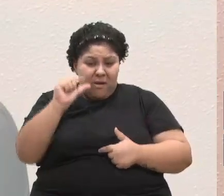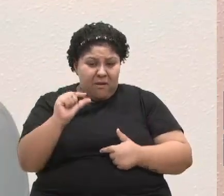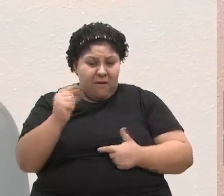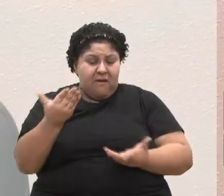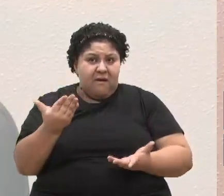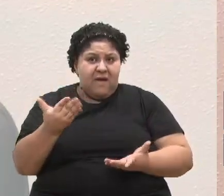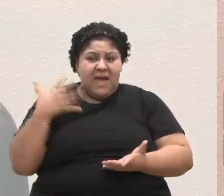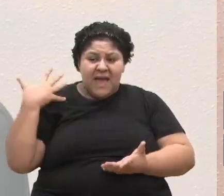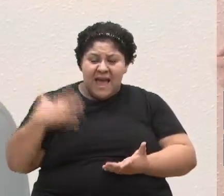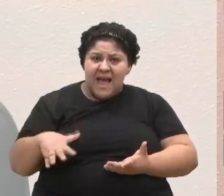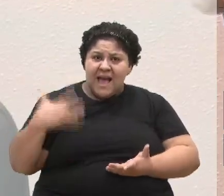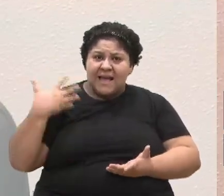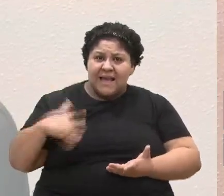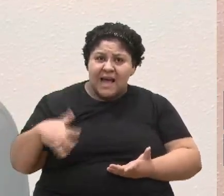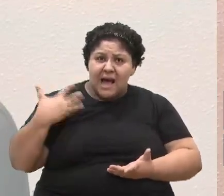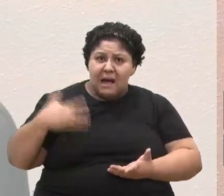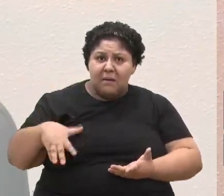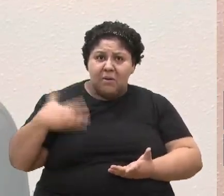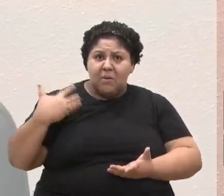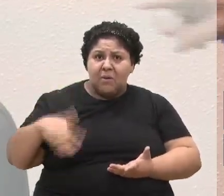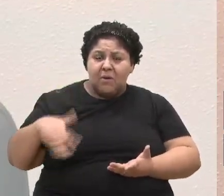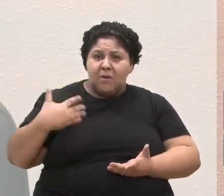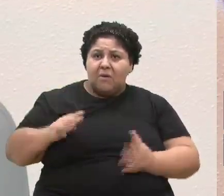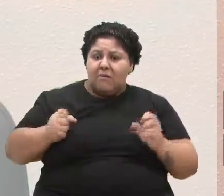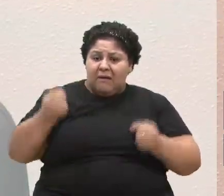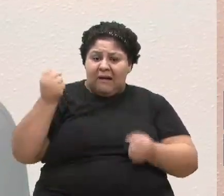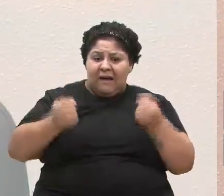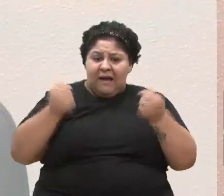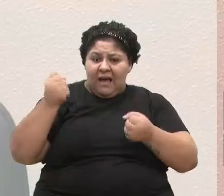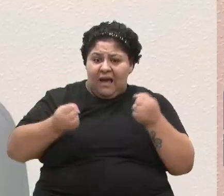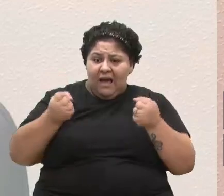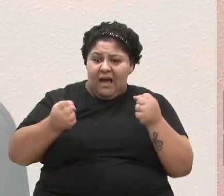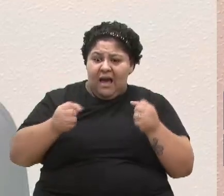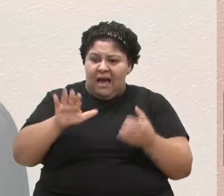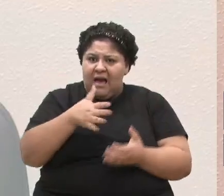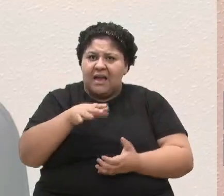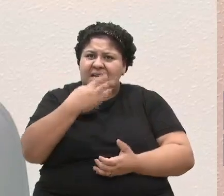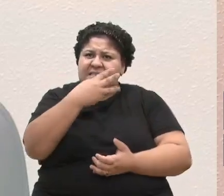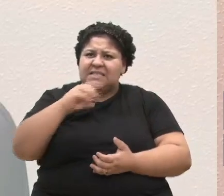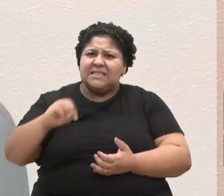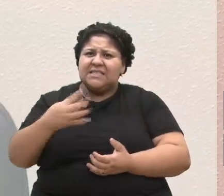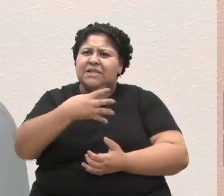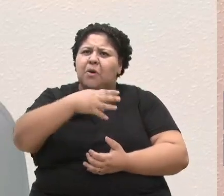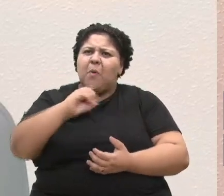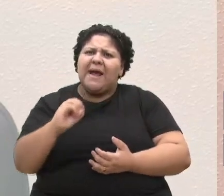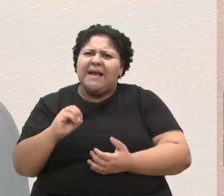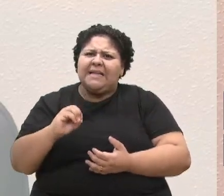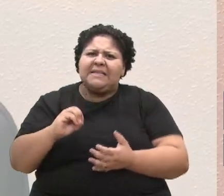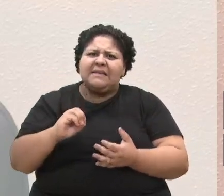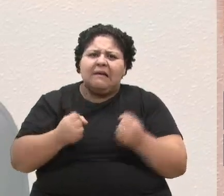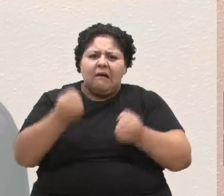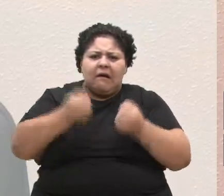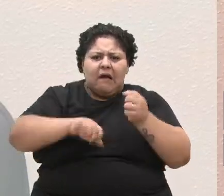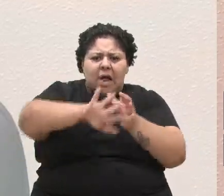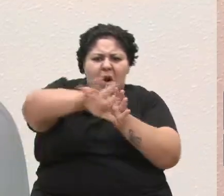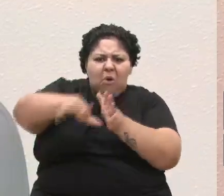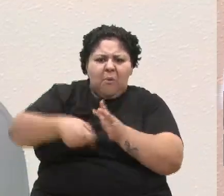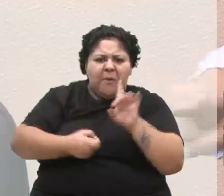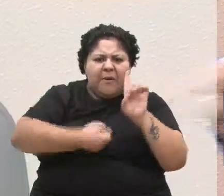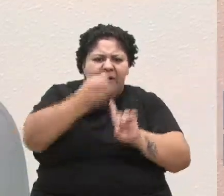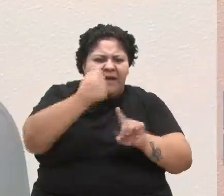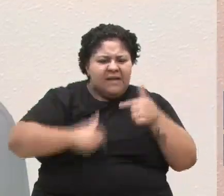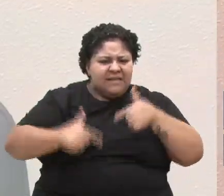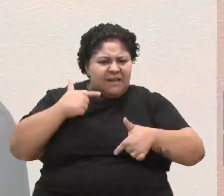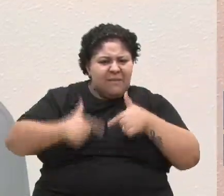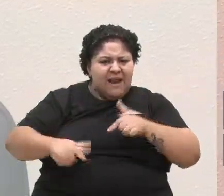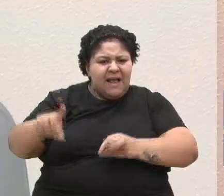Ou que roubou um carro, quantos carros, a média, 30, 40 por mês, mais ou menos, em Caxias do Sul? Deve ter trabalhado a vida